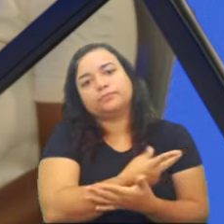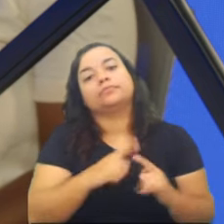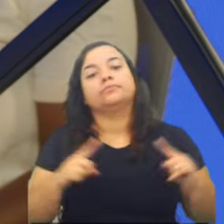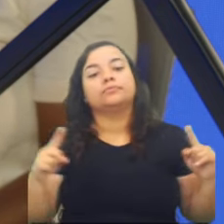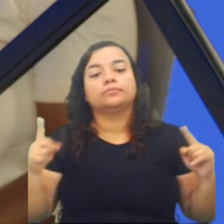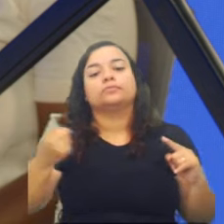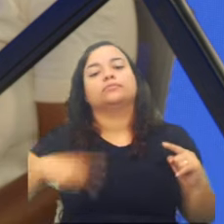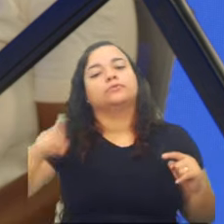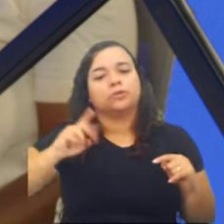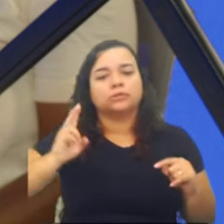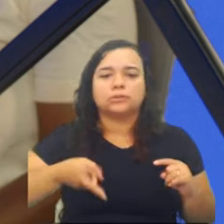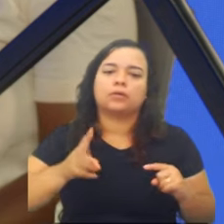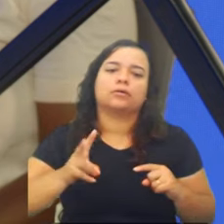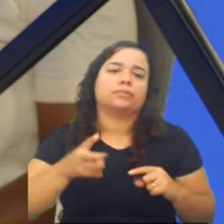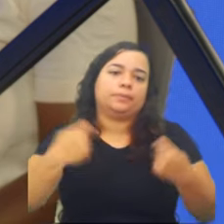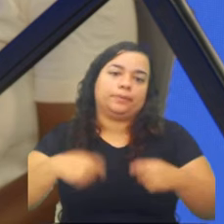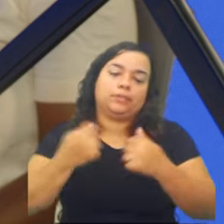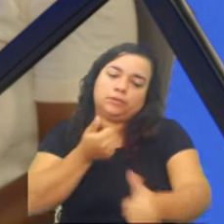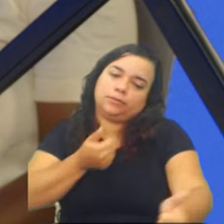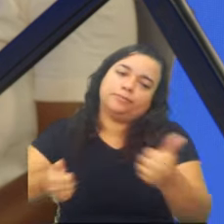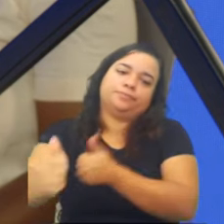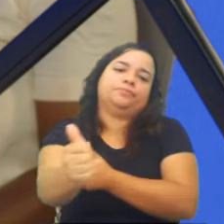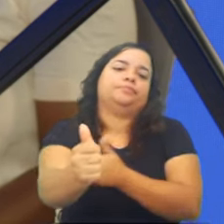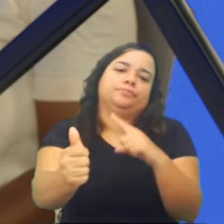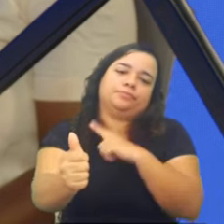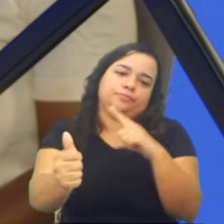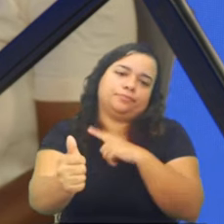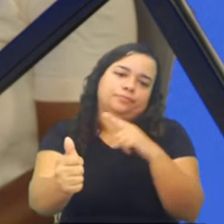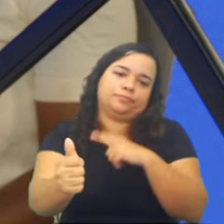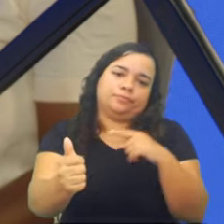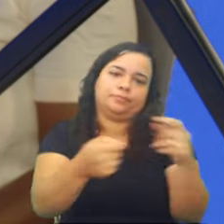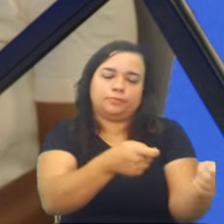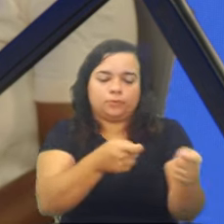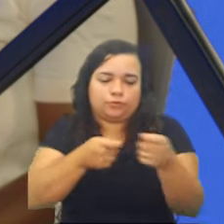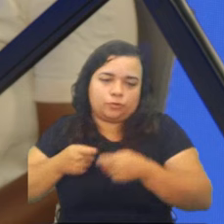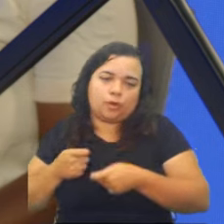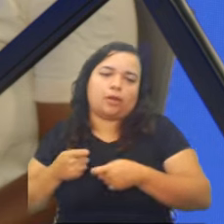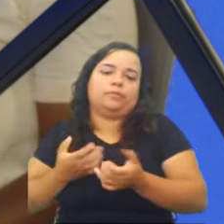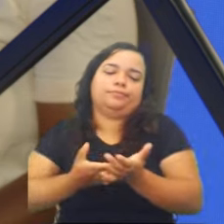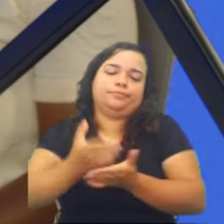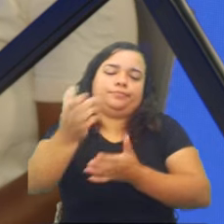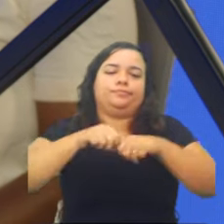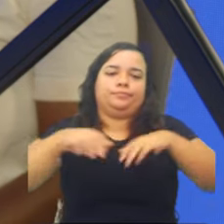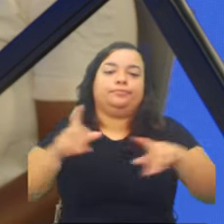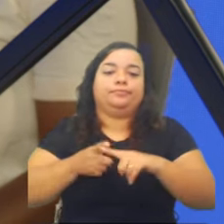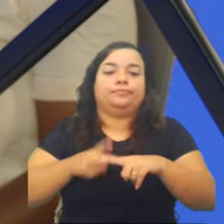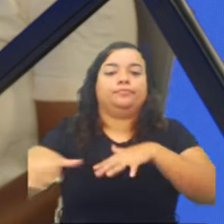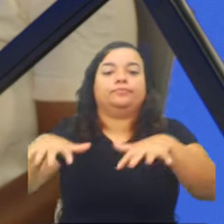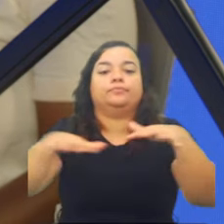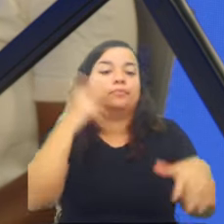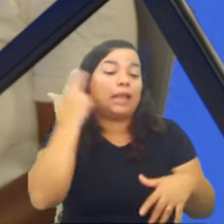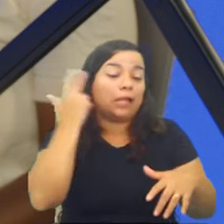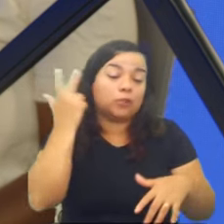é eh a gente sempre vai sempre vai ter que ter um protagonista né para puxar tudo isso porque no movimento